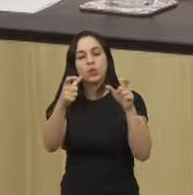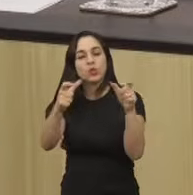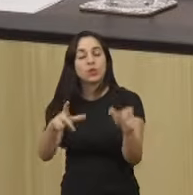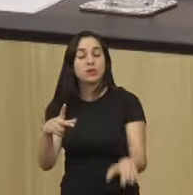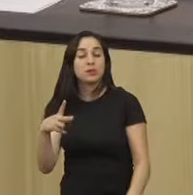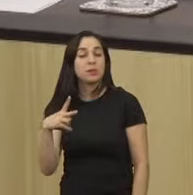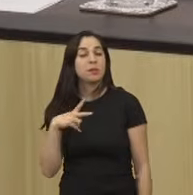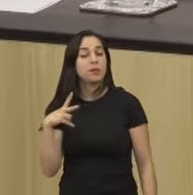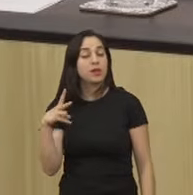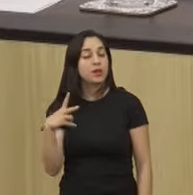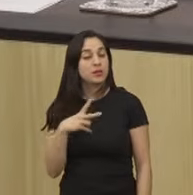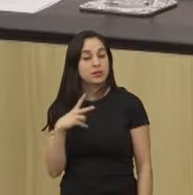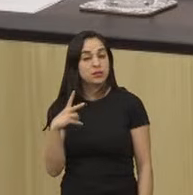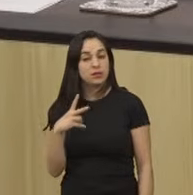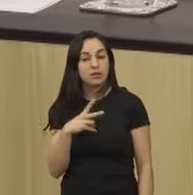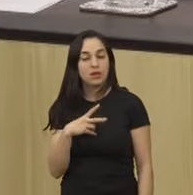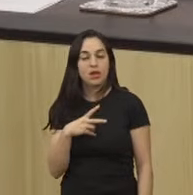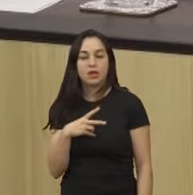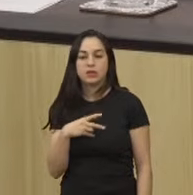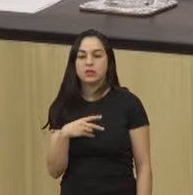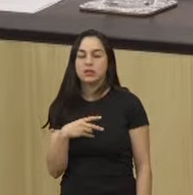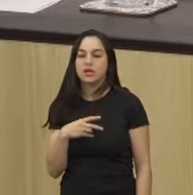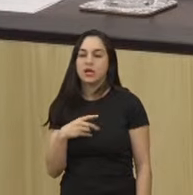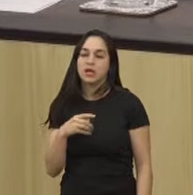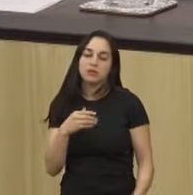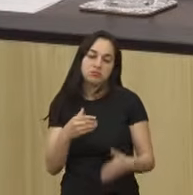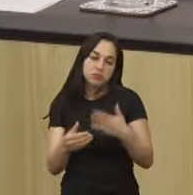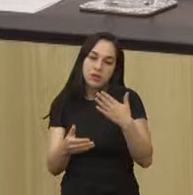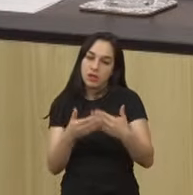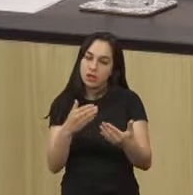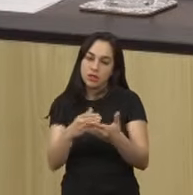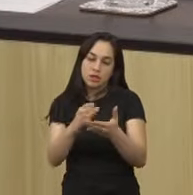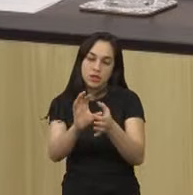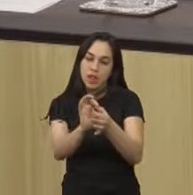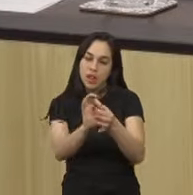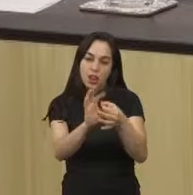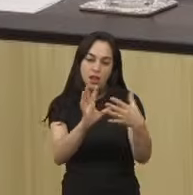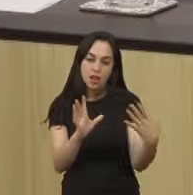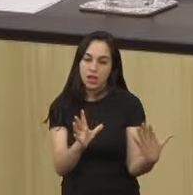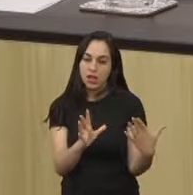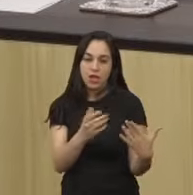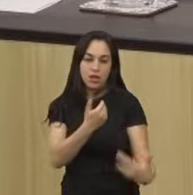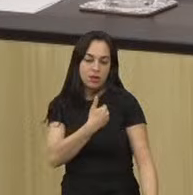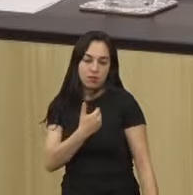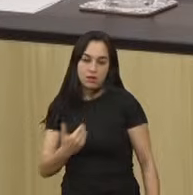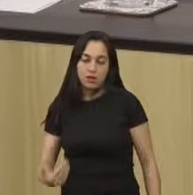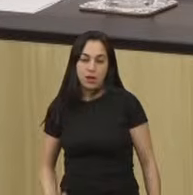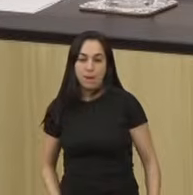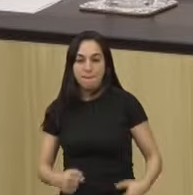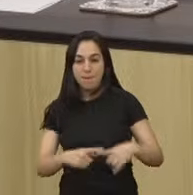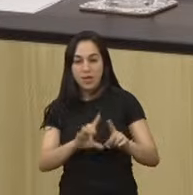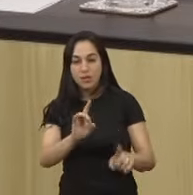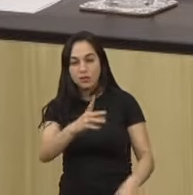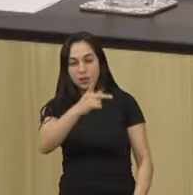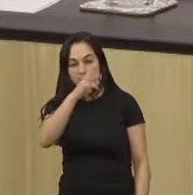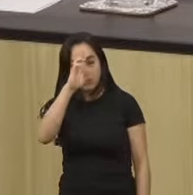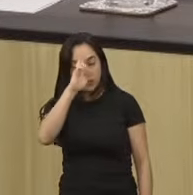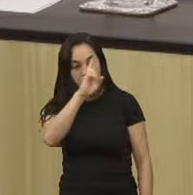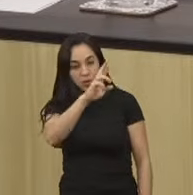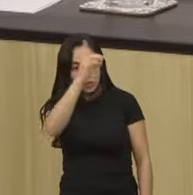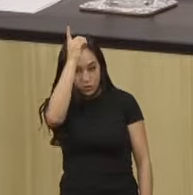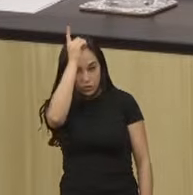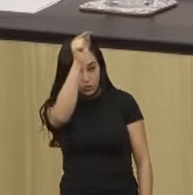particulares, independente de autorização da municipalidade, bastando anuência escrita do proprietário,